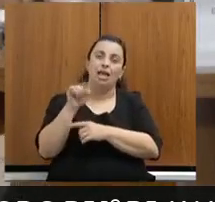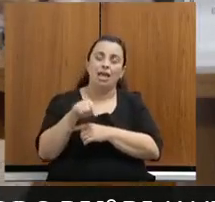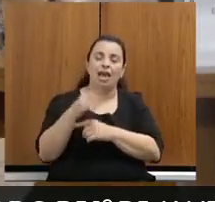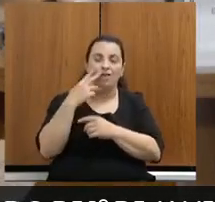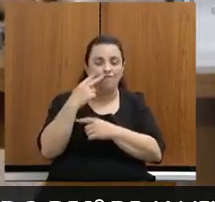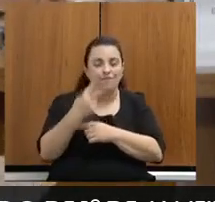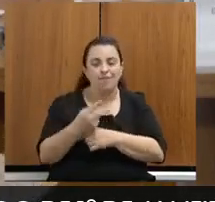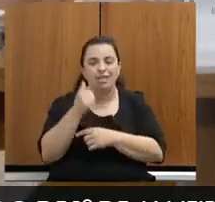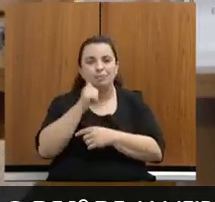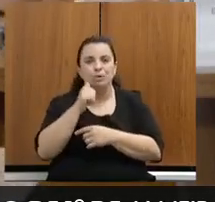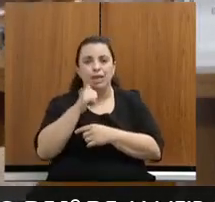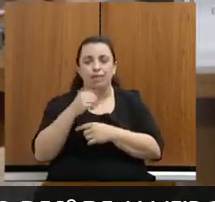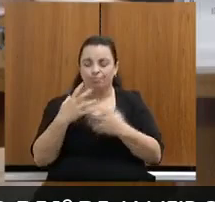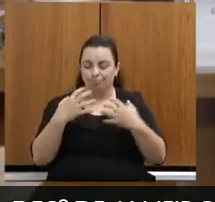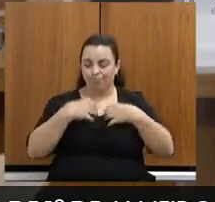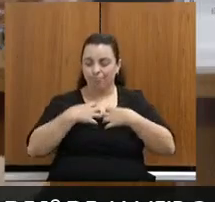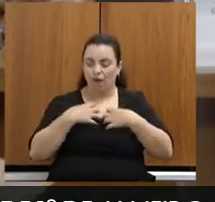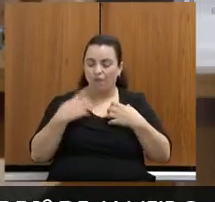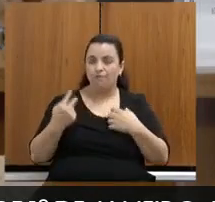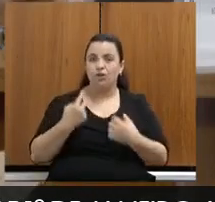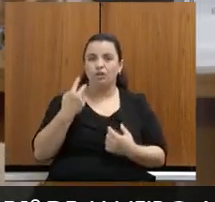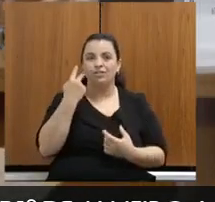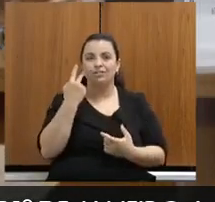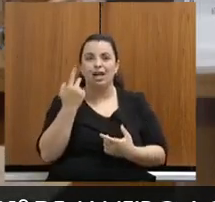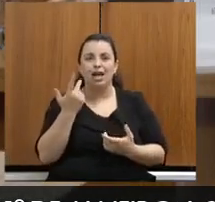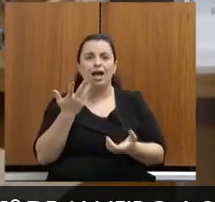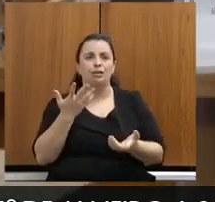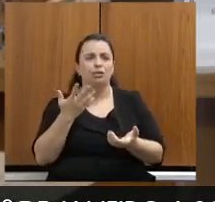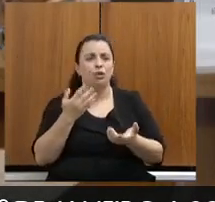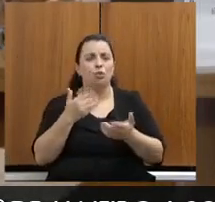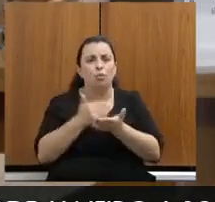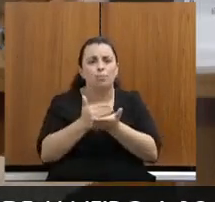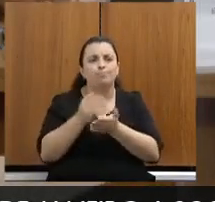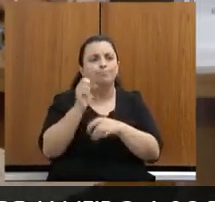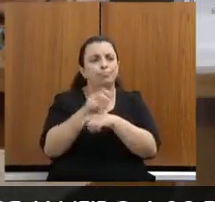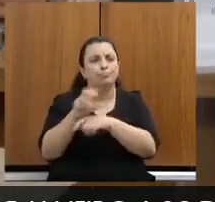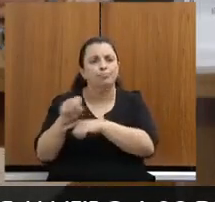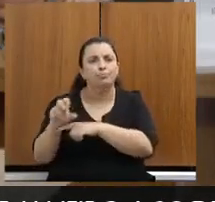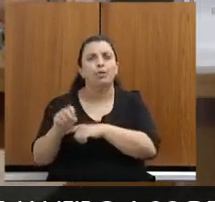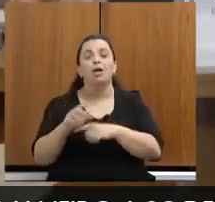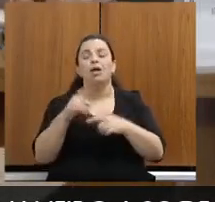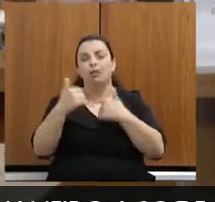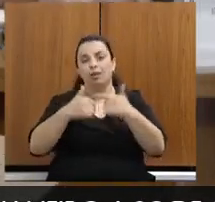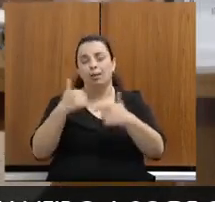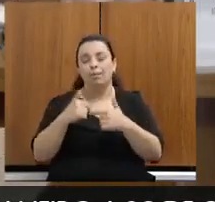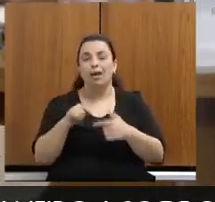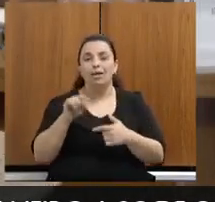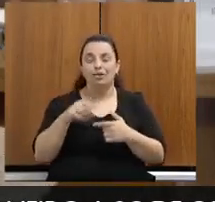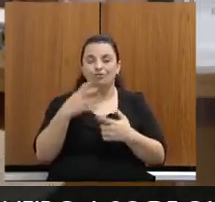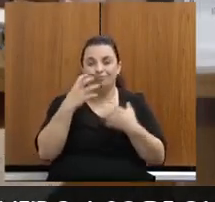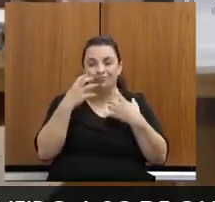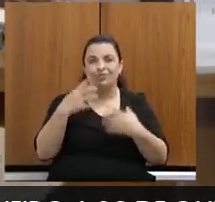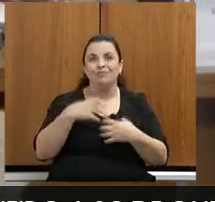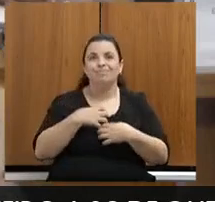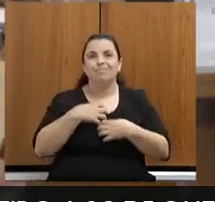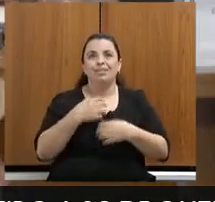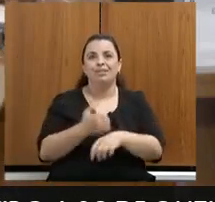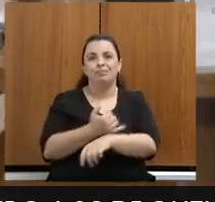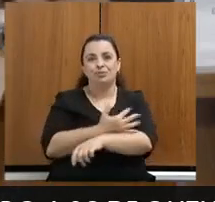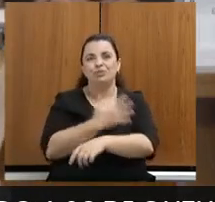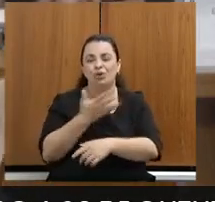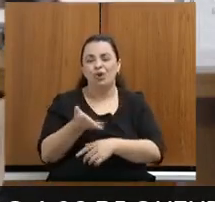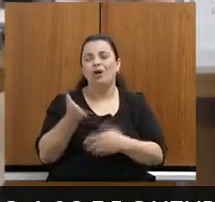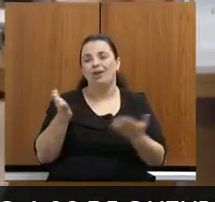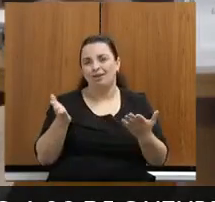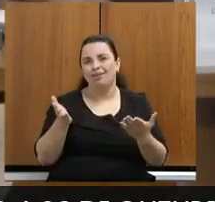valorizando entram no mercado de trabalho realmente assim é bem emocionante assim esse lado né que vem e que emociona